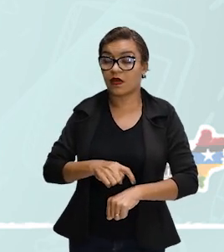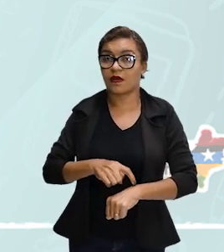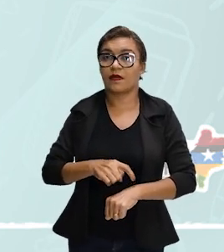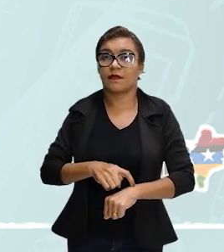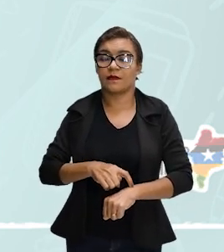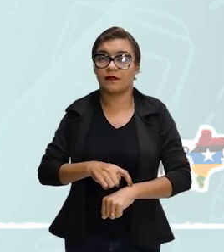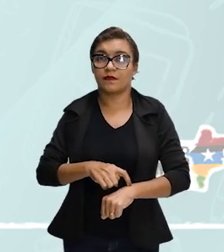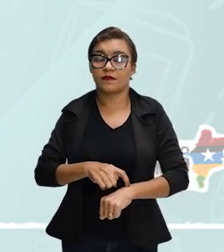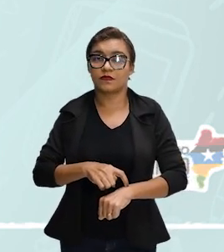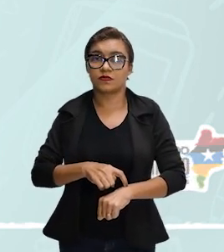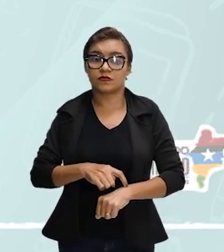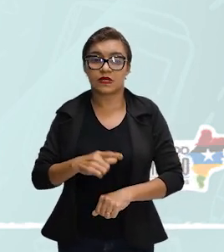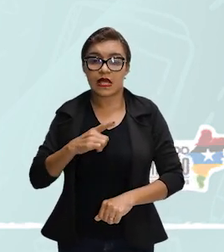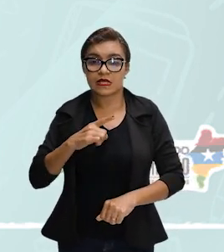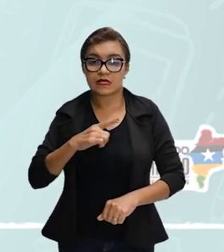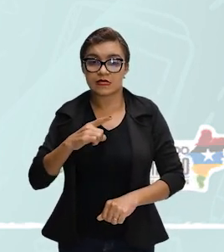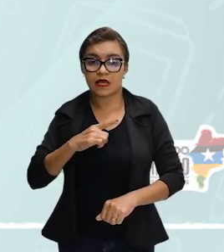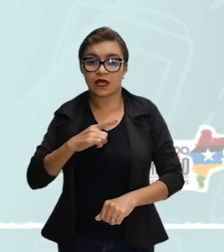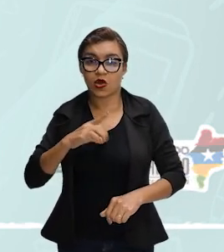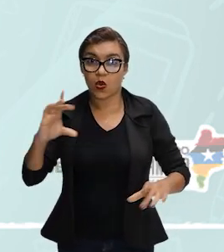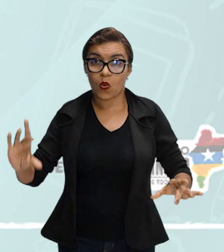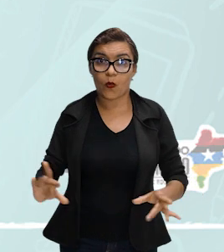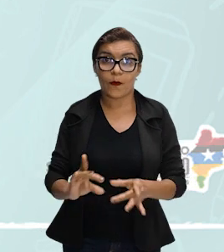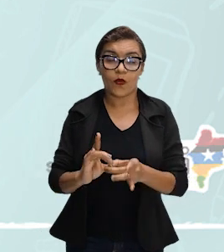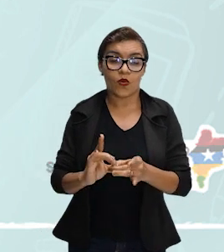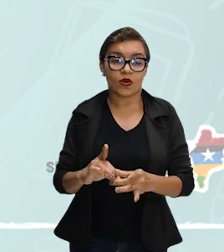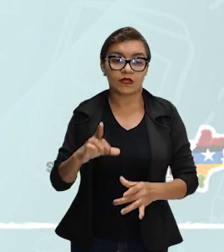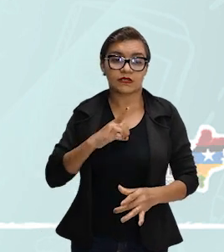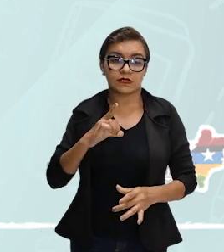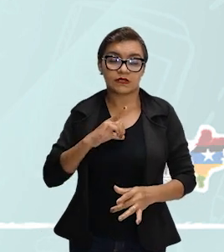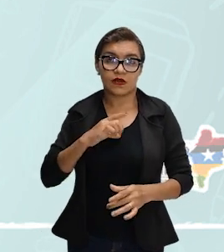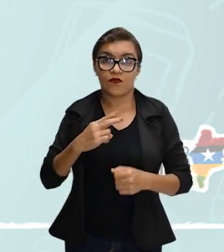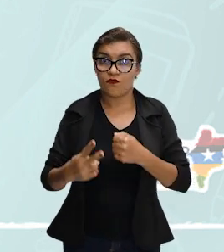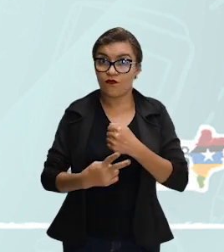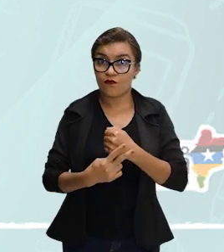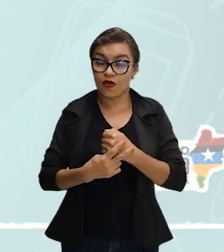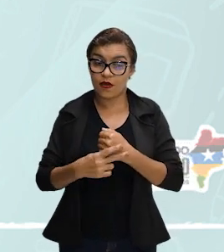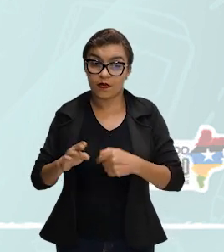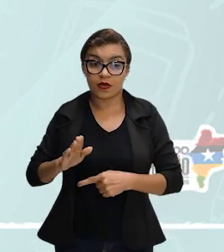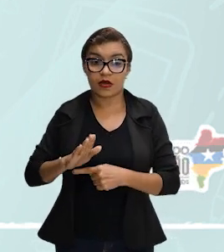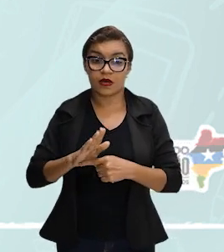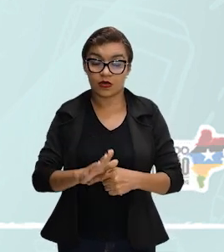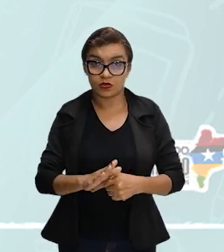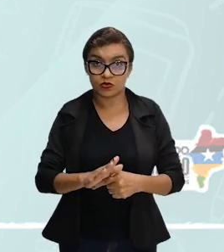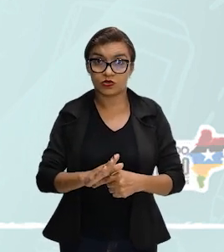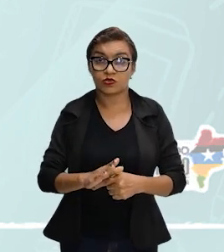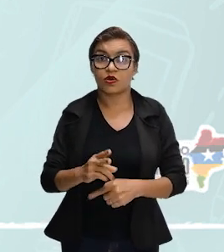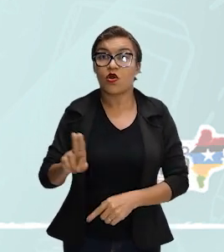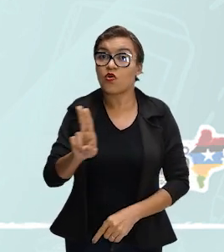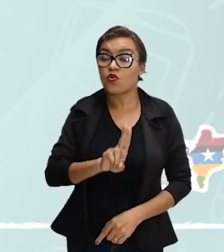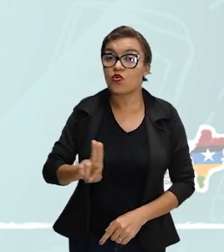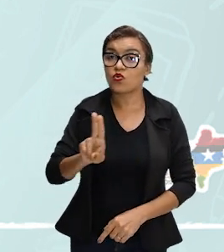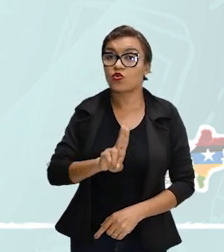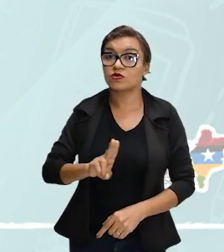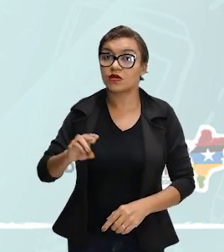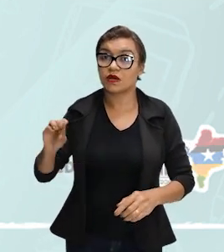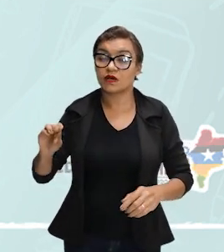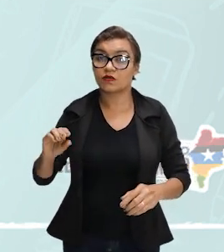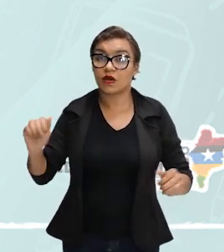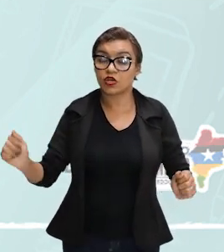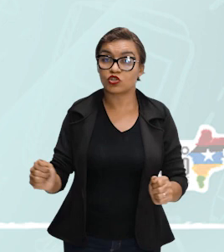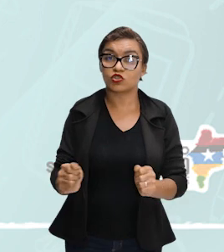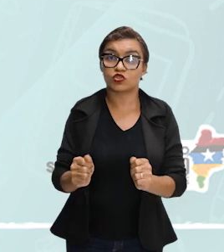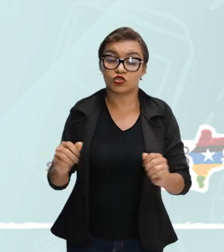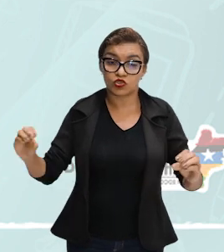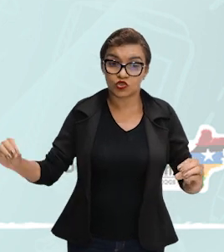dois verbos, onde eu tenho um verbo auxiliar, que é o verbo haber, conjugado, que se une ao verbo principal